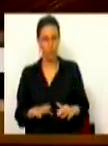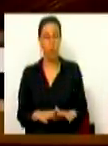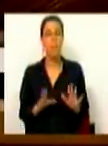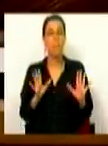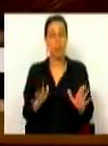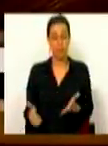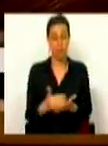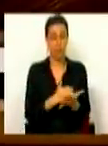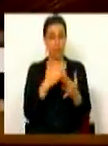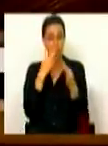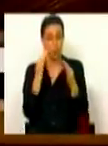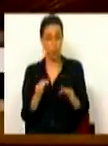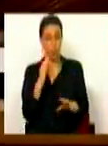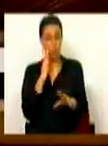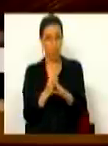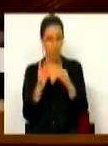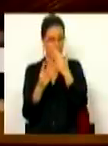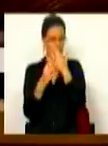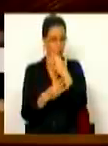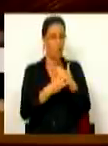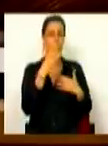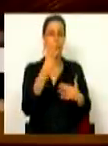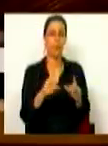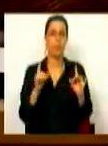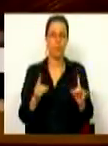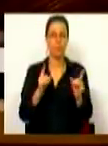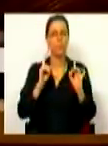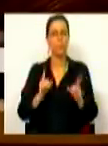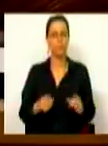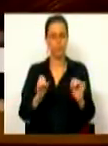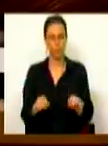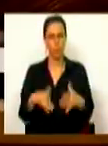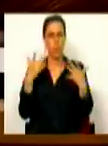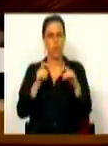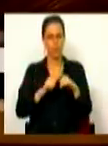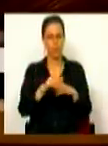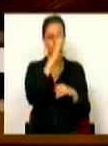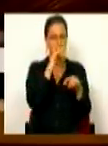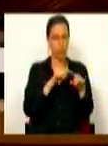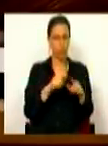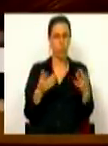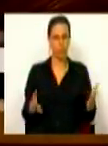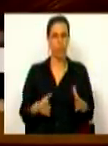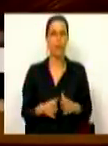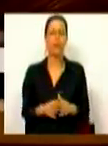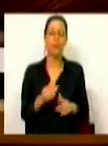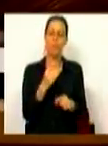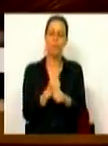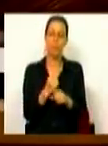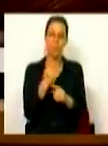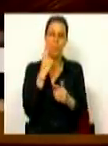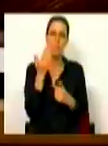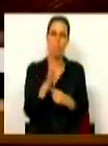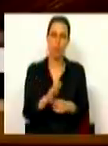Mas os dados confirmados dos últimos 3 anos, que começam com o início desta legislatura e deste governo, também